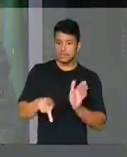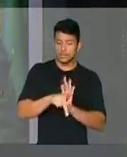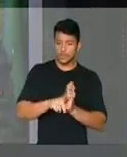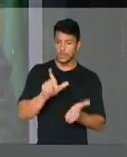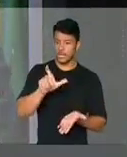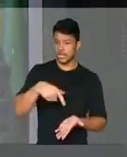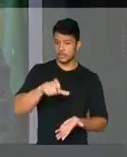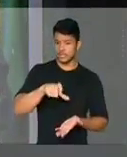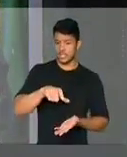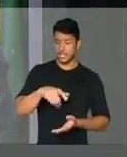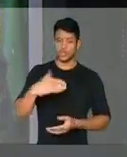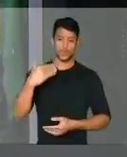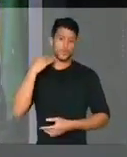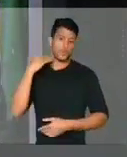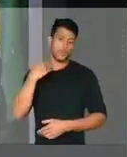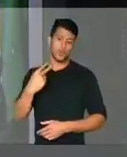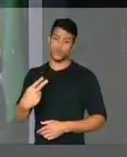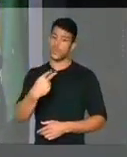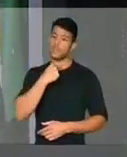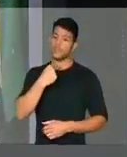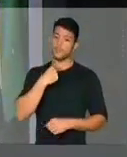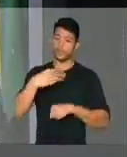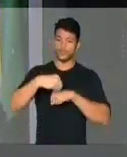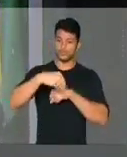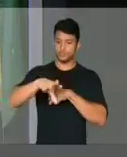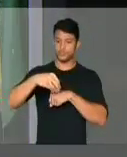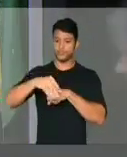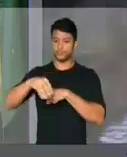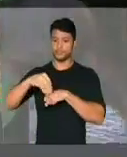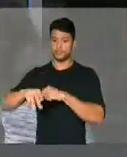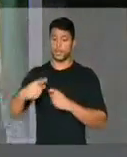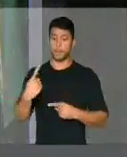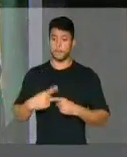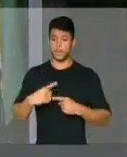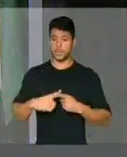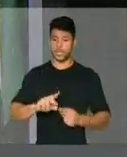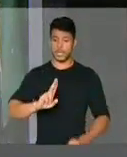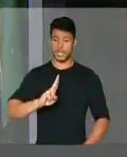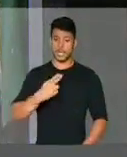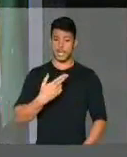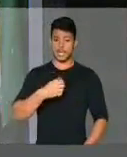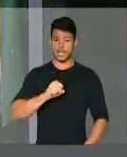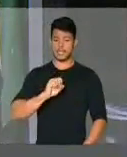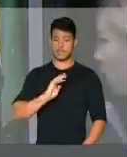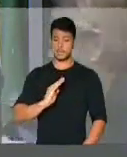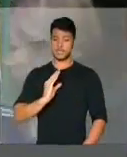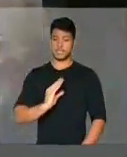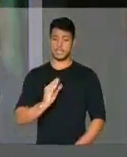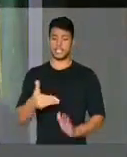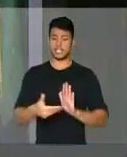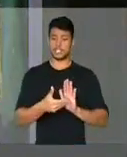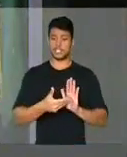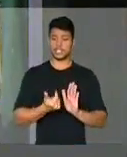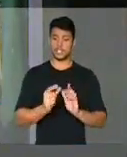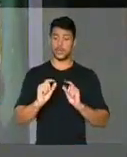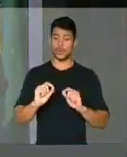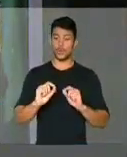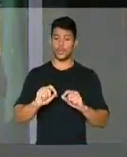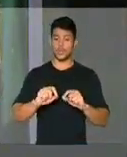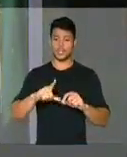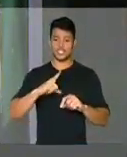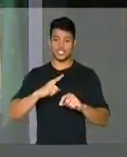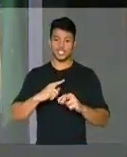O entendimento foi proferido ao determinar que o HSBC retire dos seus contratos a